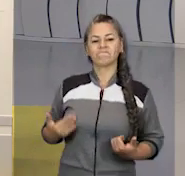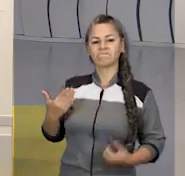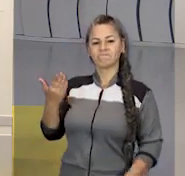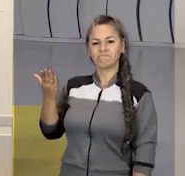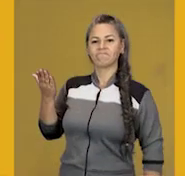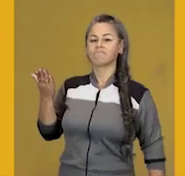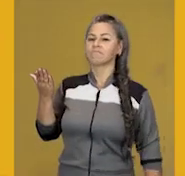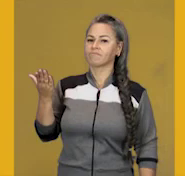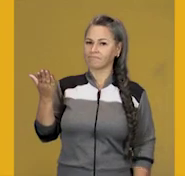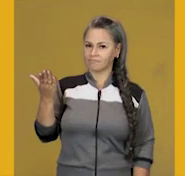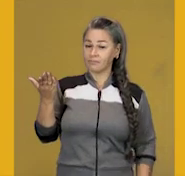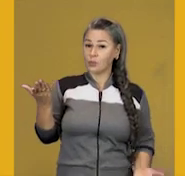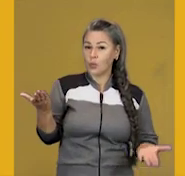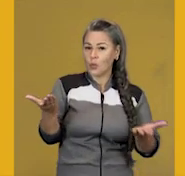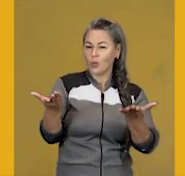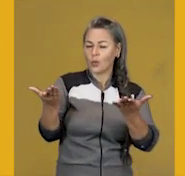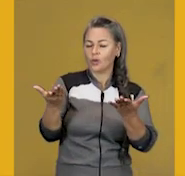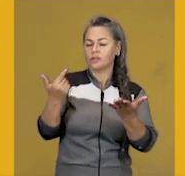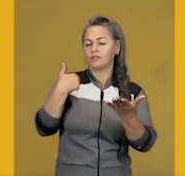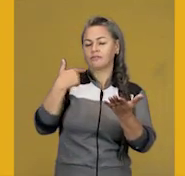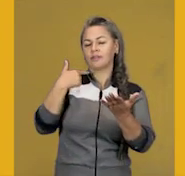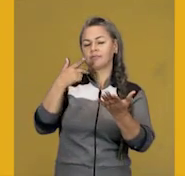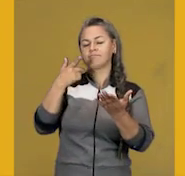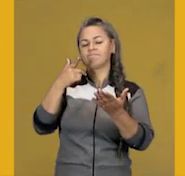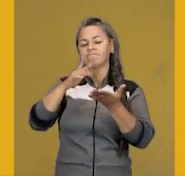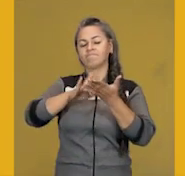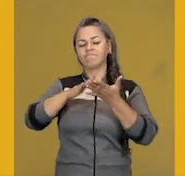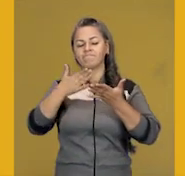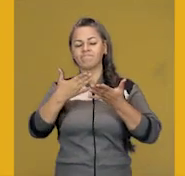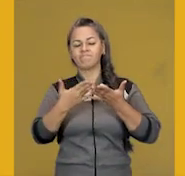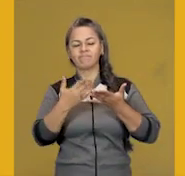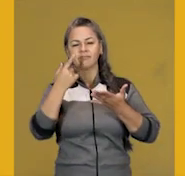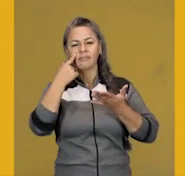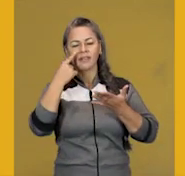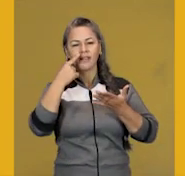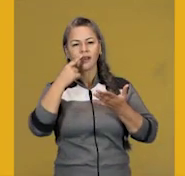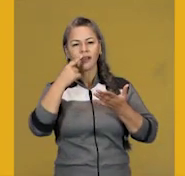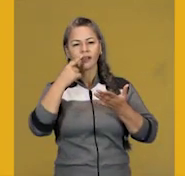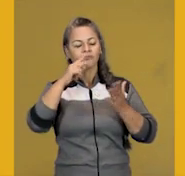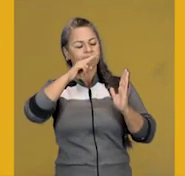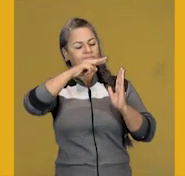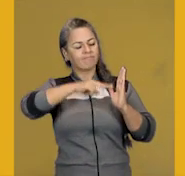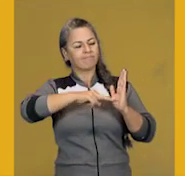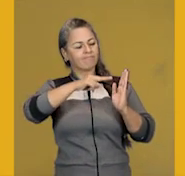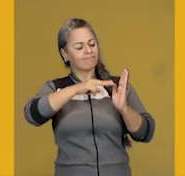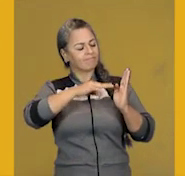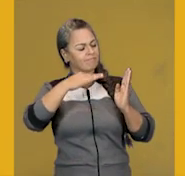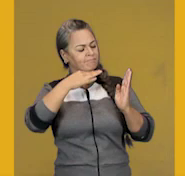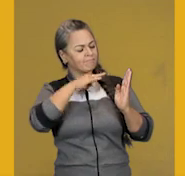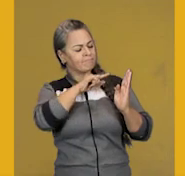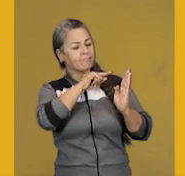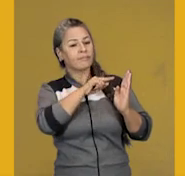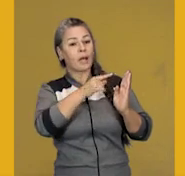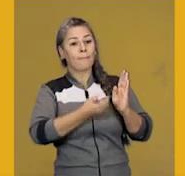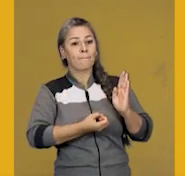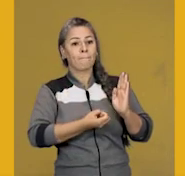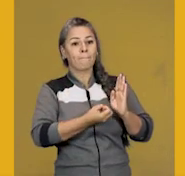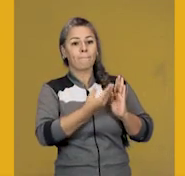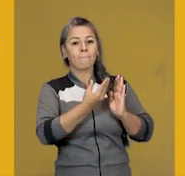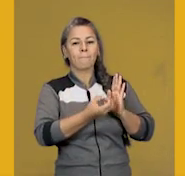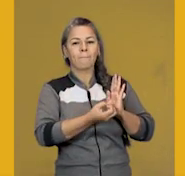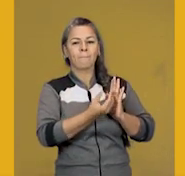vamos reconhecer e interpretar poemas, tá? Levando em consideração os